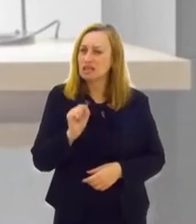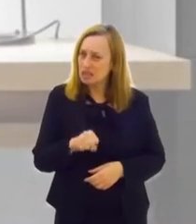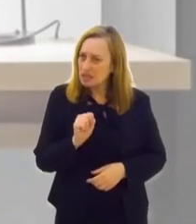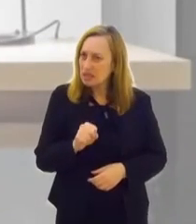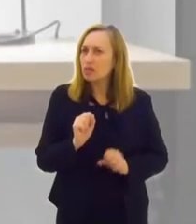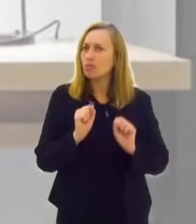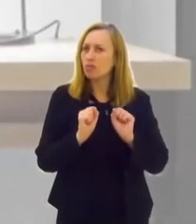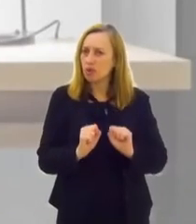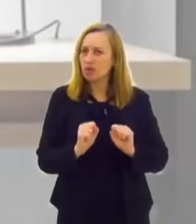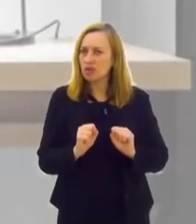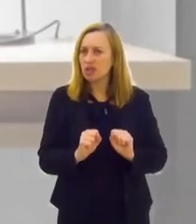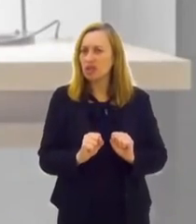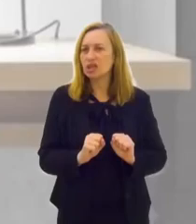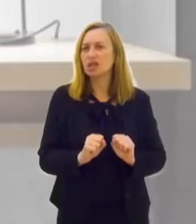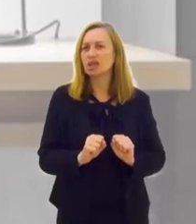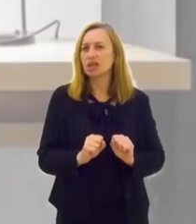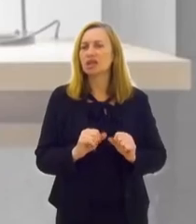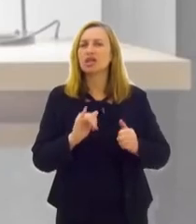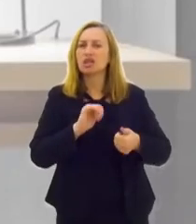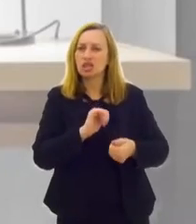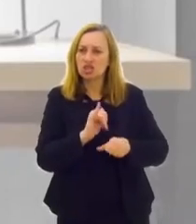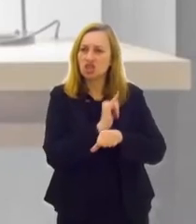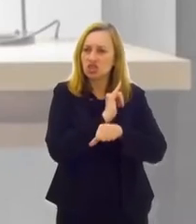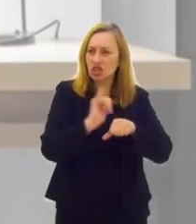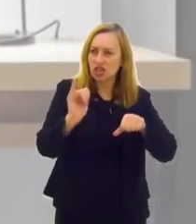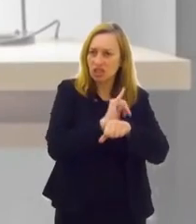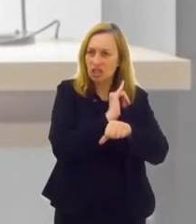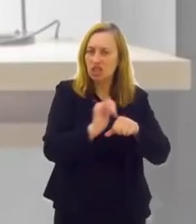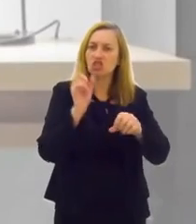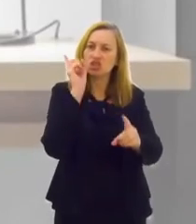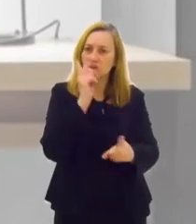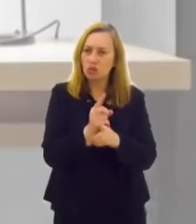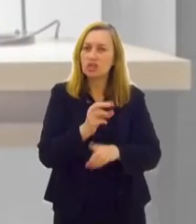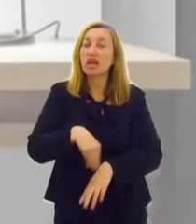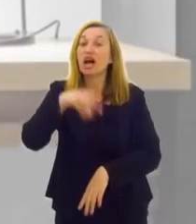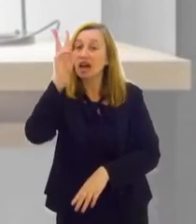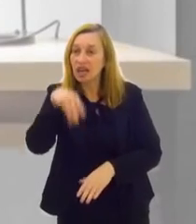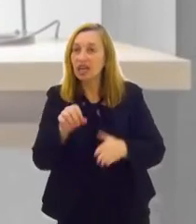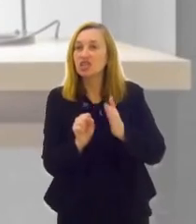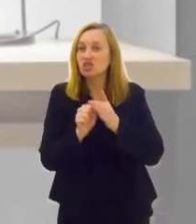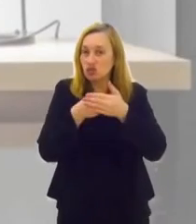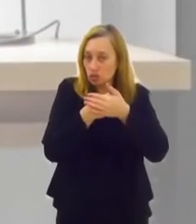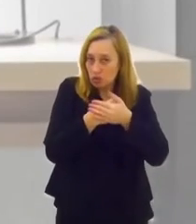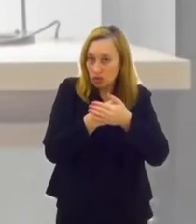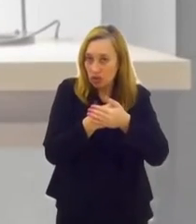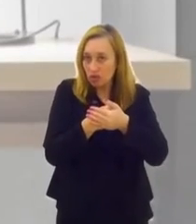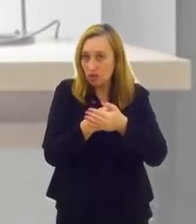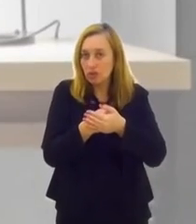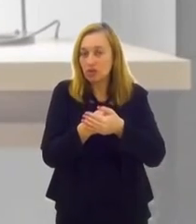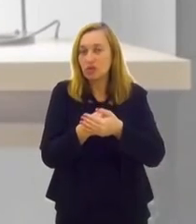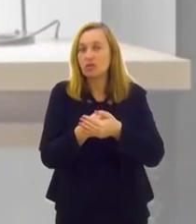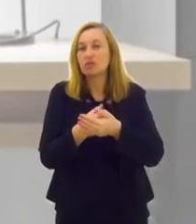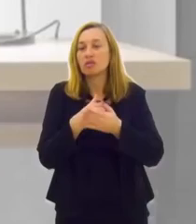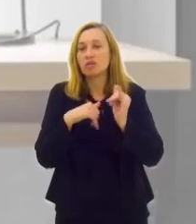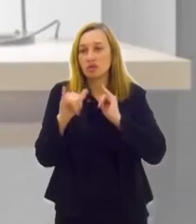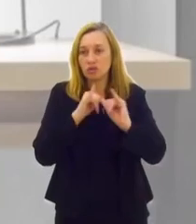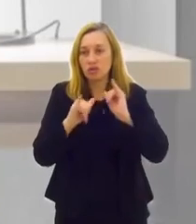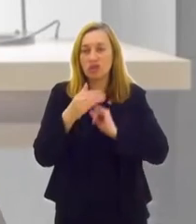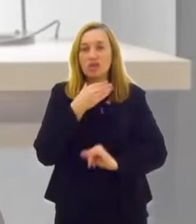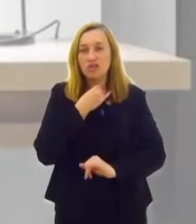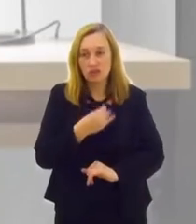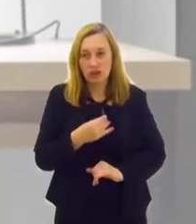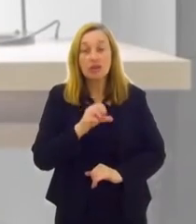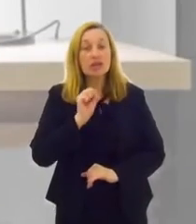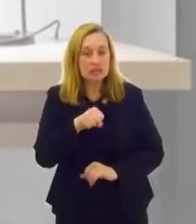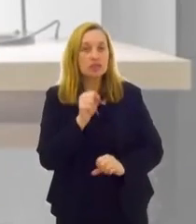elas sim poderão há mecanismos eficazes de encontrar quem quer se esconder atrás do anonimato. Então